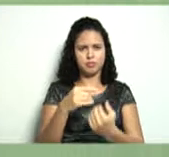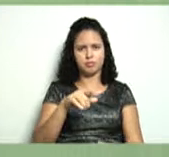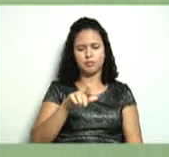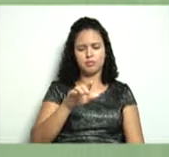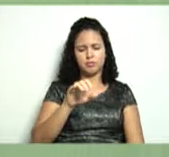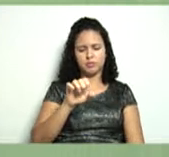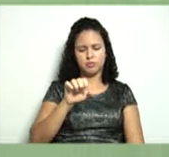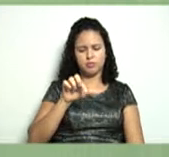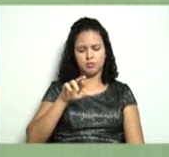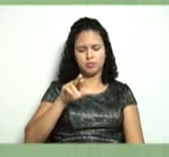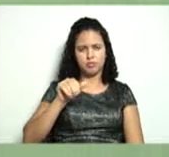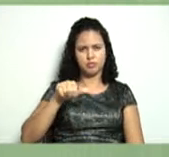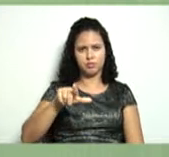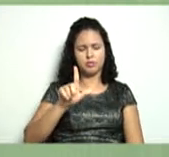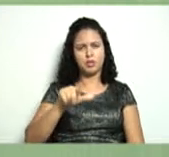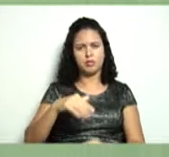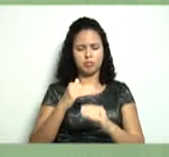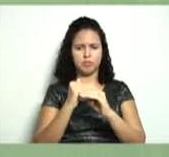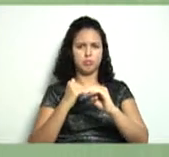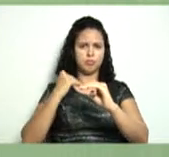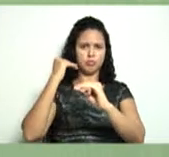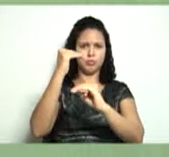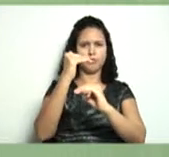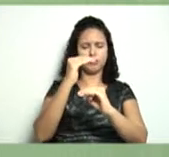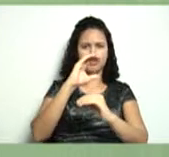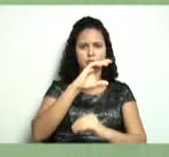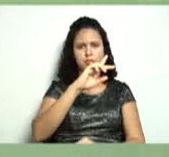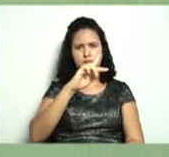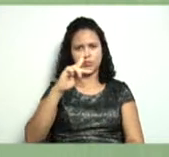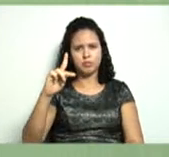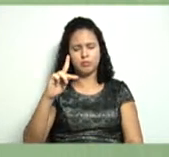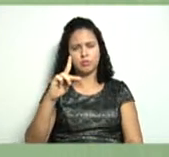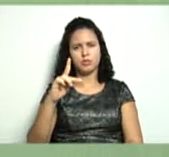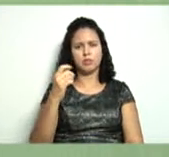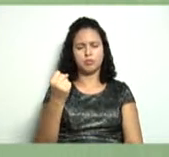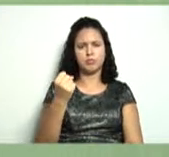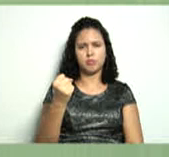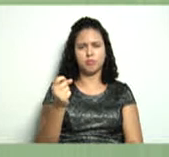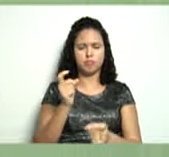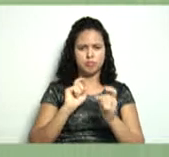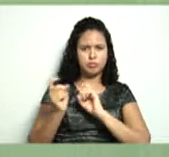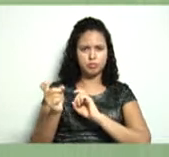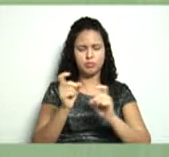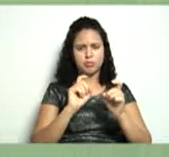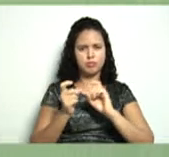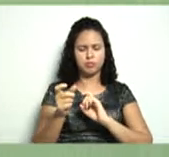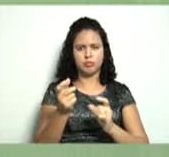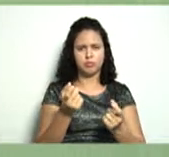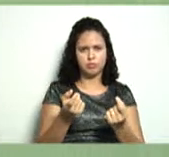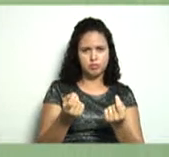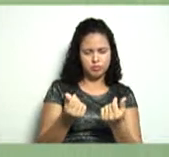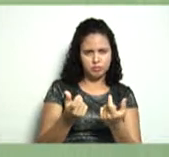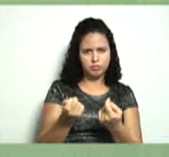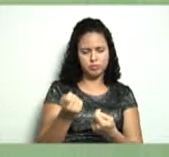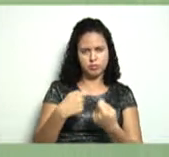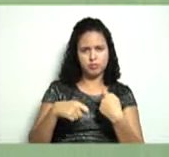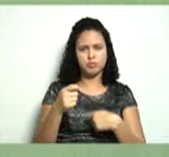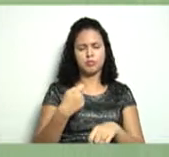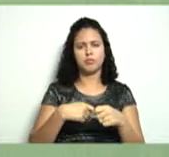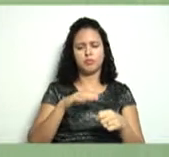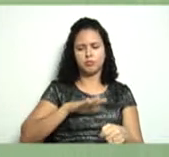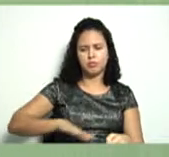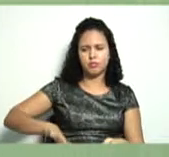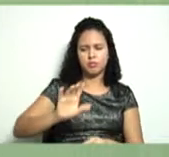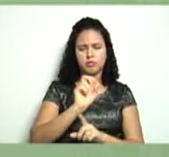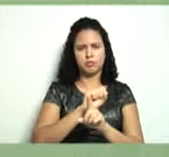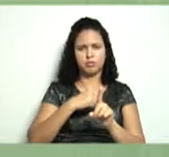Associados, ela é o órgão superior da cooperativa, com poderes para deliberar sobre os negócios relativos ao objeto da sociedade e